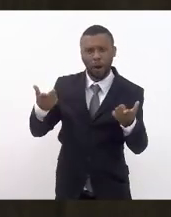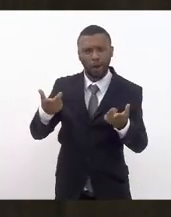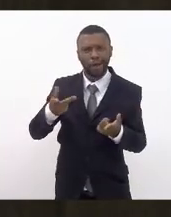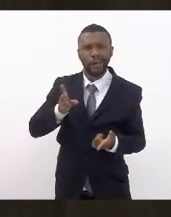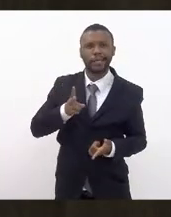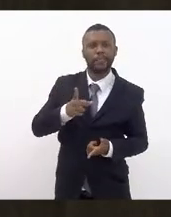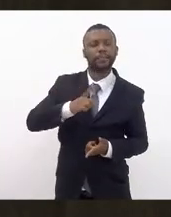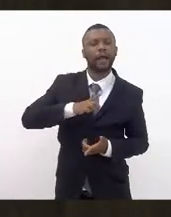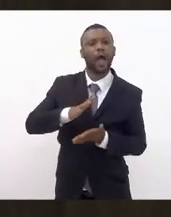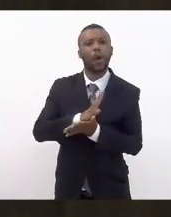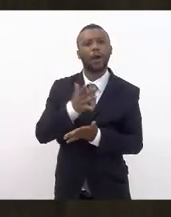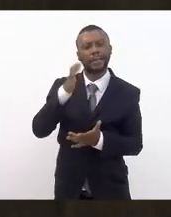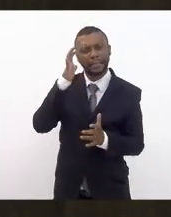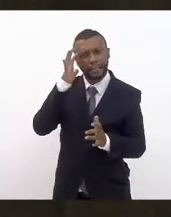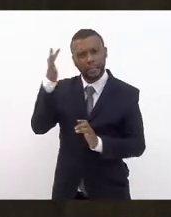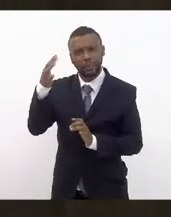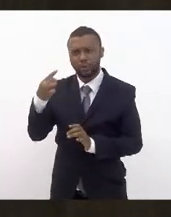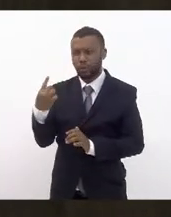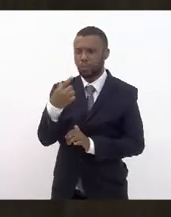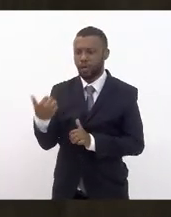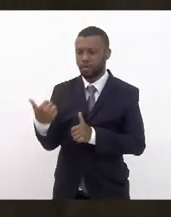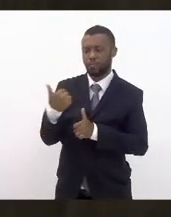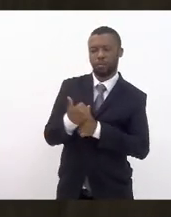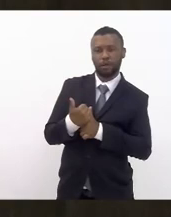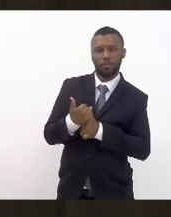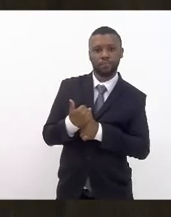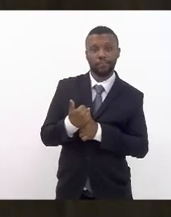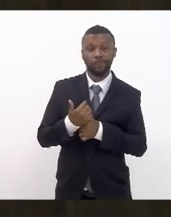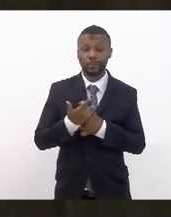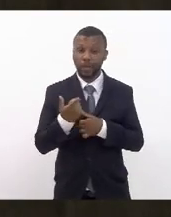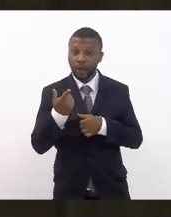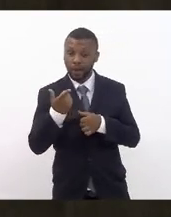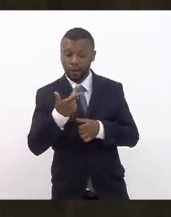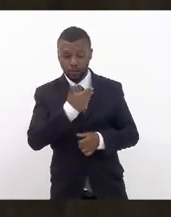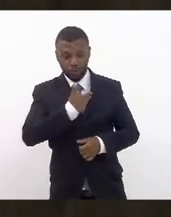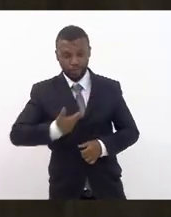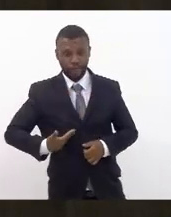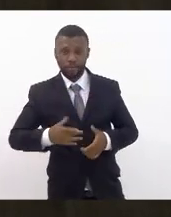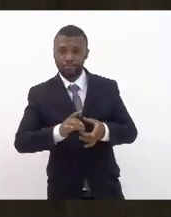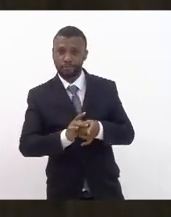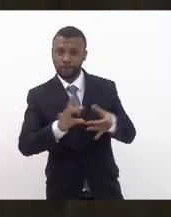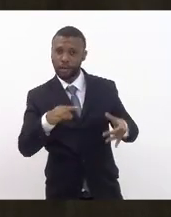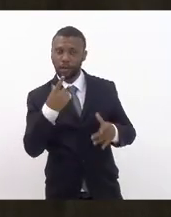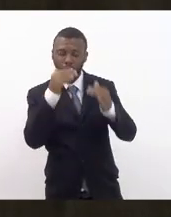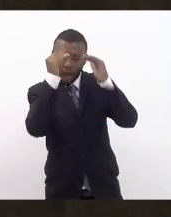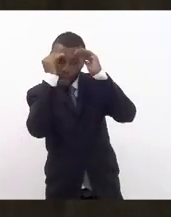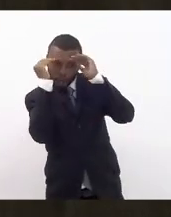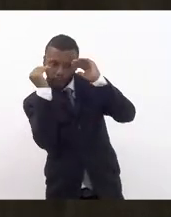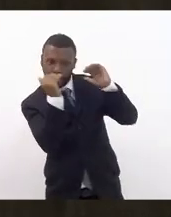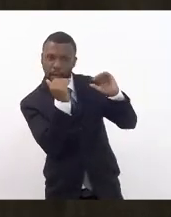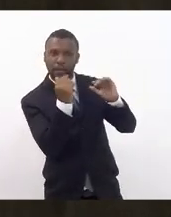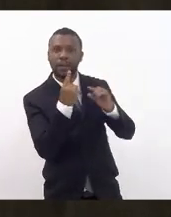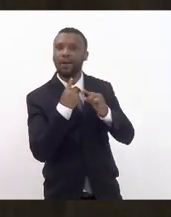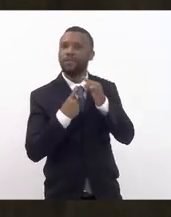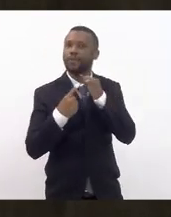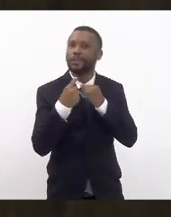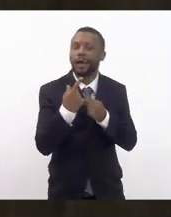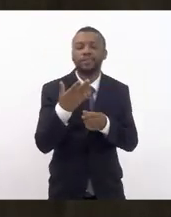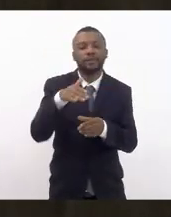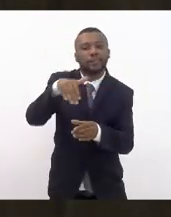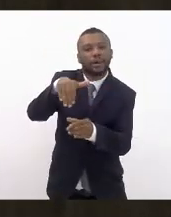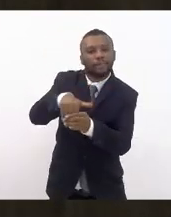alguém decidindo por nós, nos regimes democráticos, a gente respeita a vontade da urna